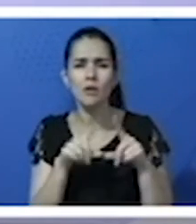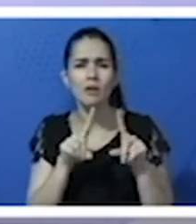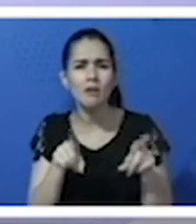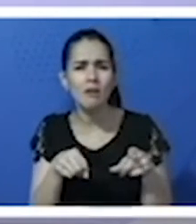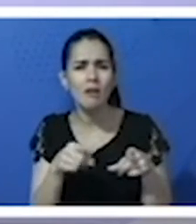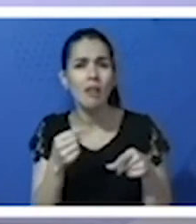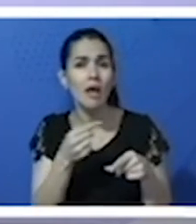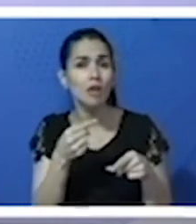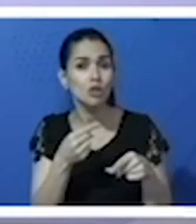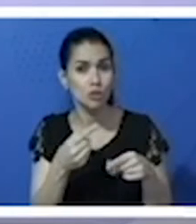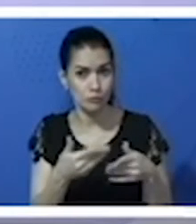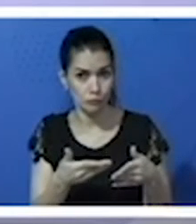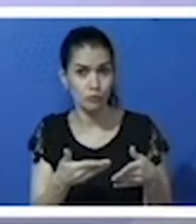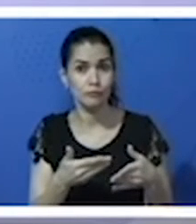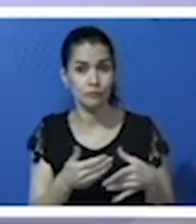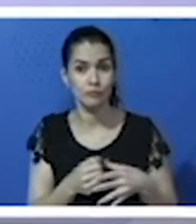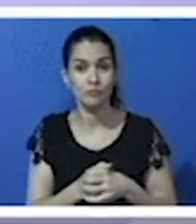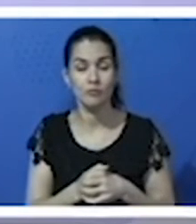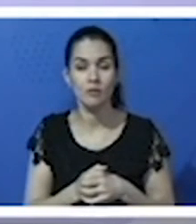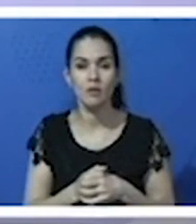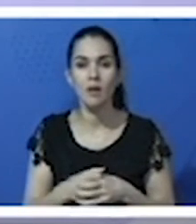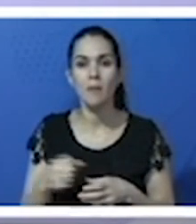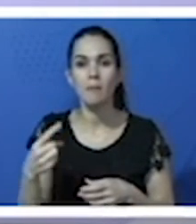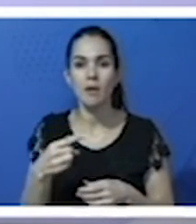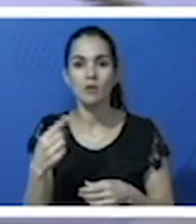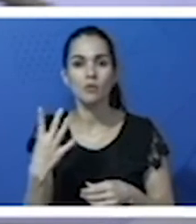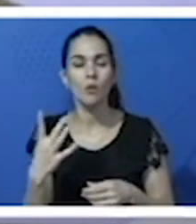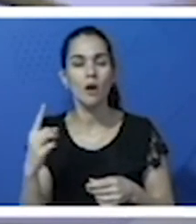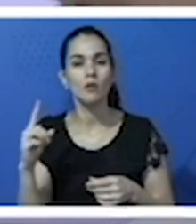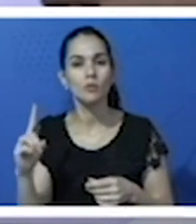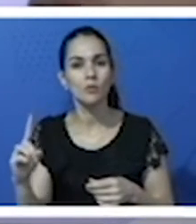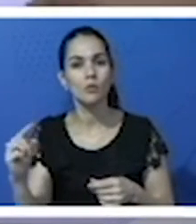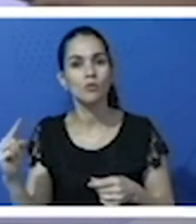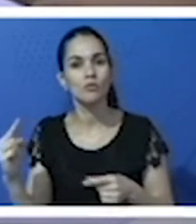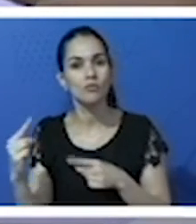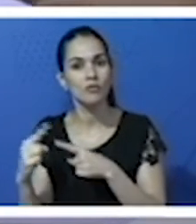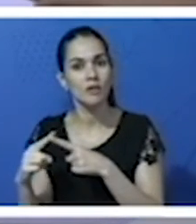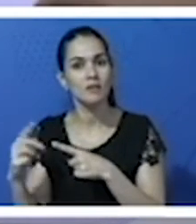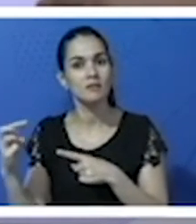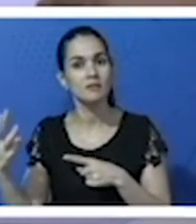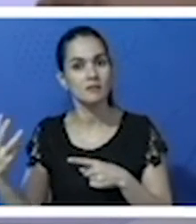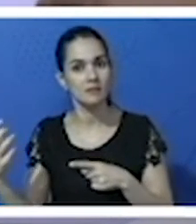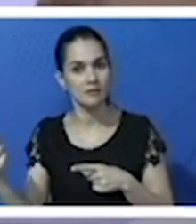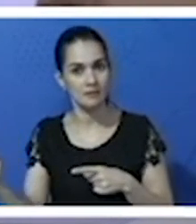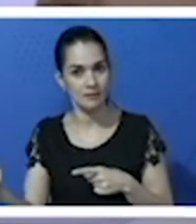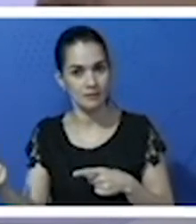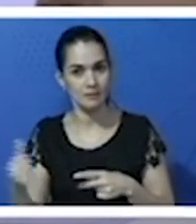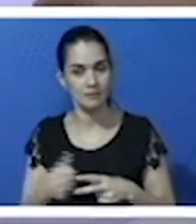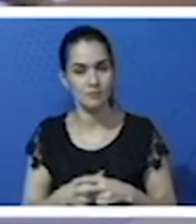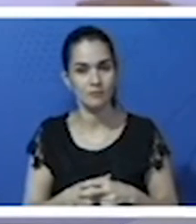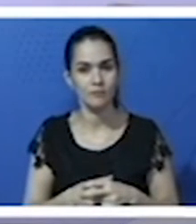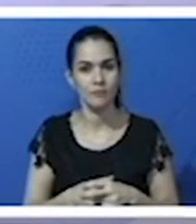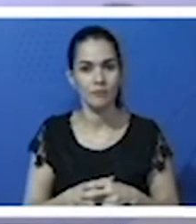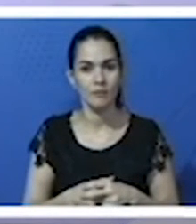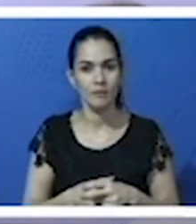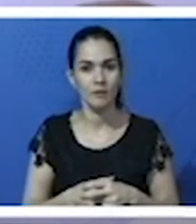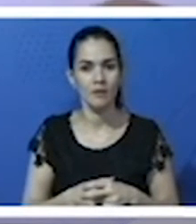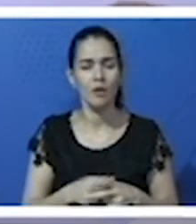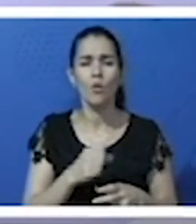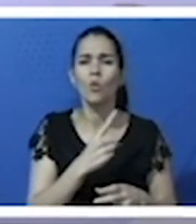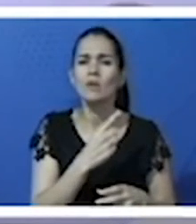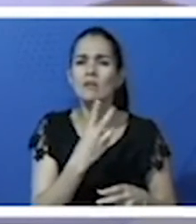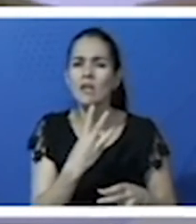1. No lugar do c, coloquei 36. 13 ao quadrado é 13 vezes 13, vai